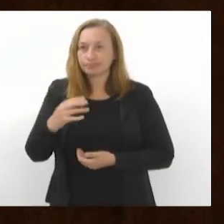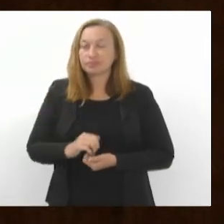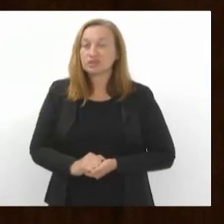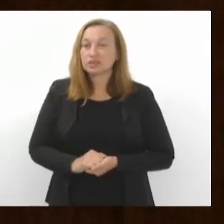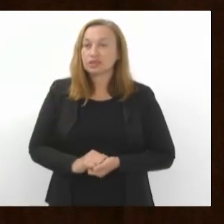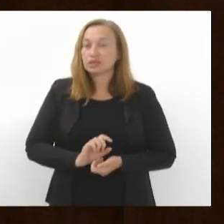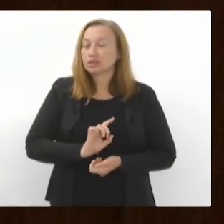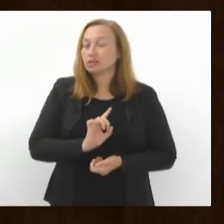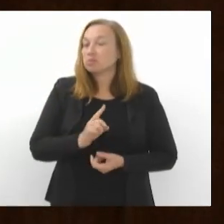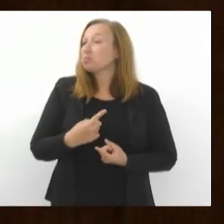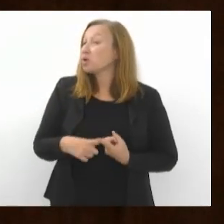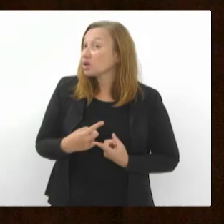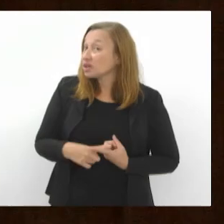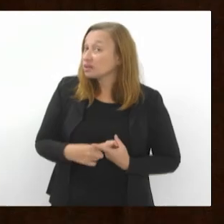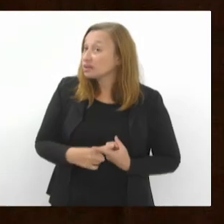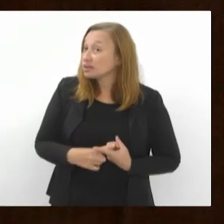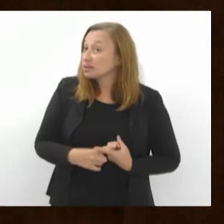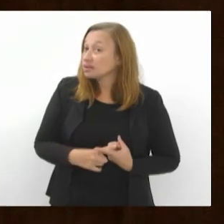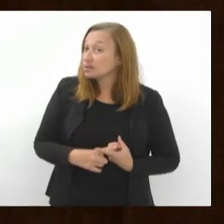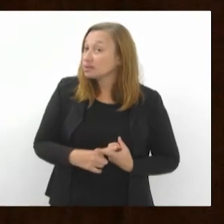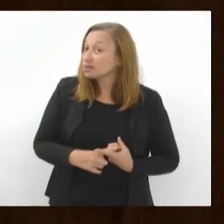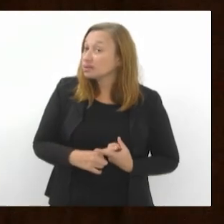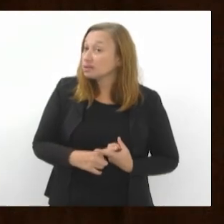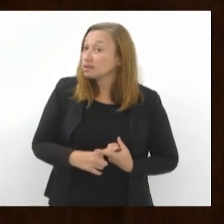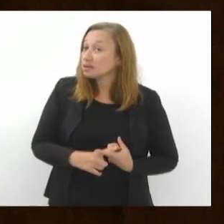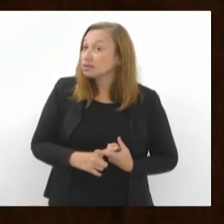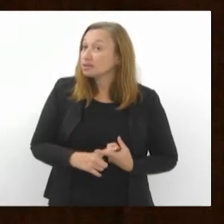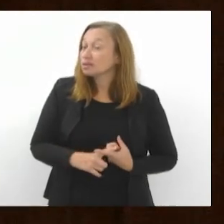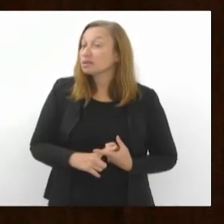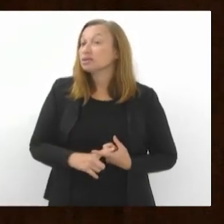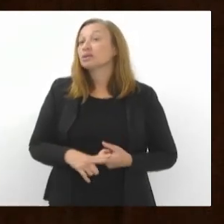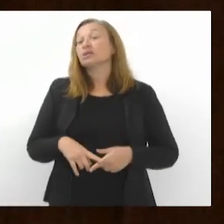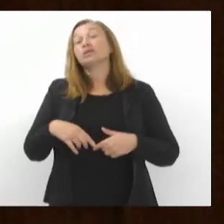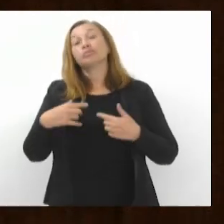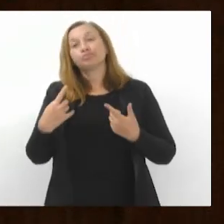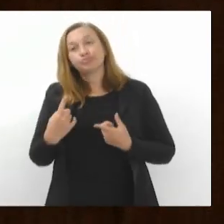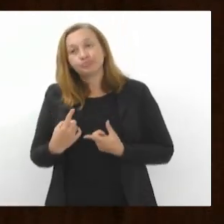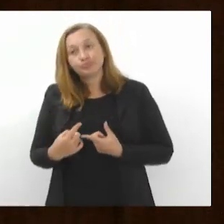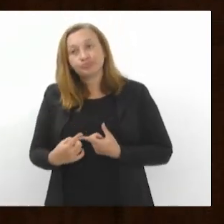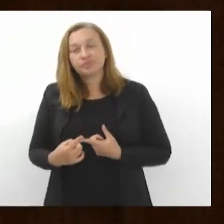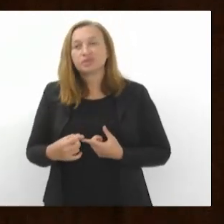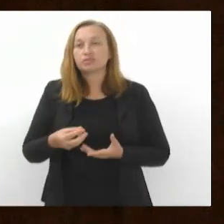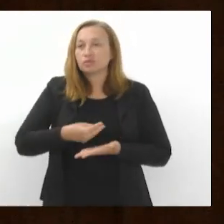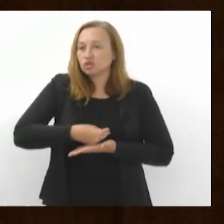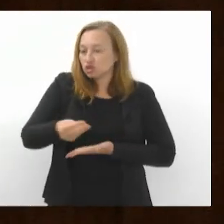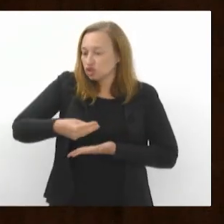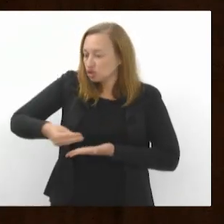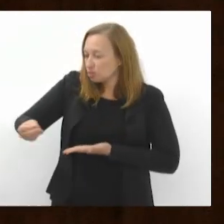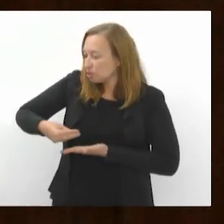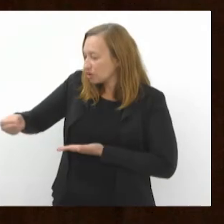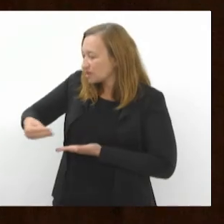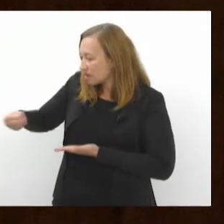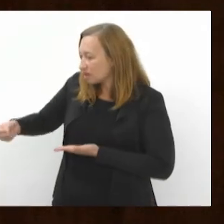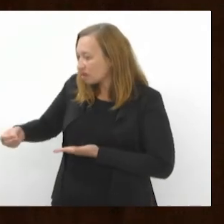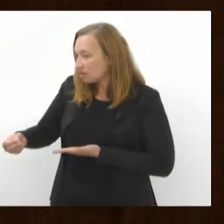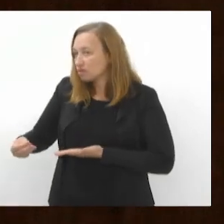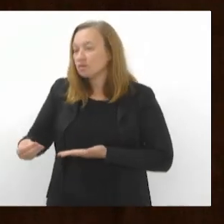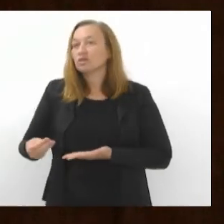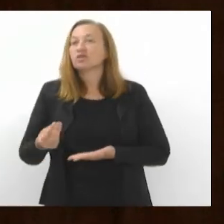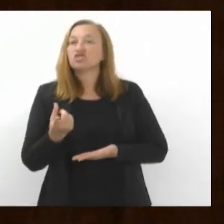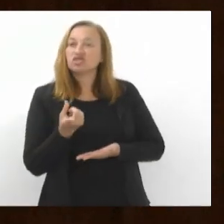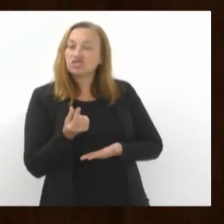E não foi por quê? Porque passou a haver divergência na distribuição de taxa